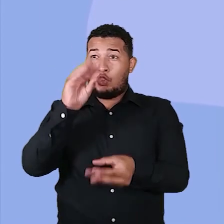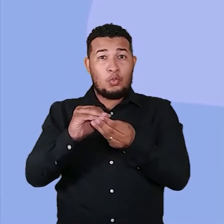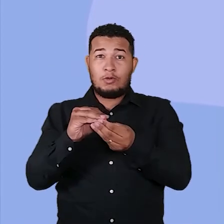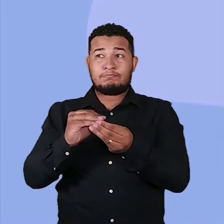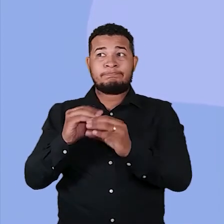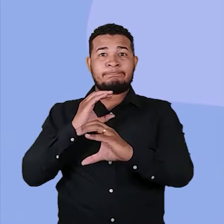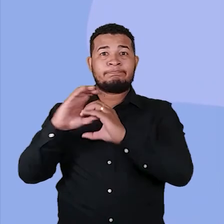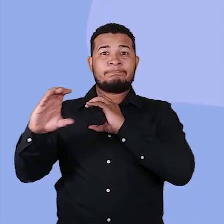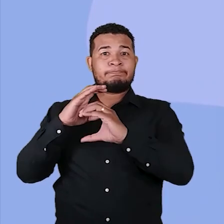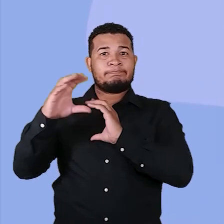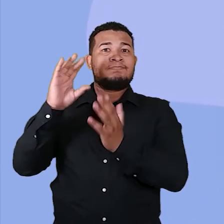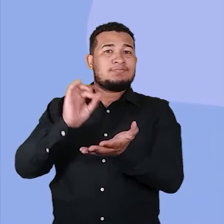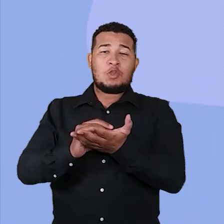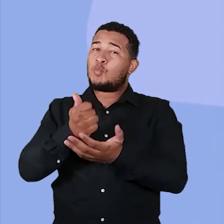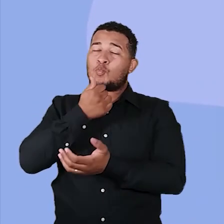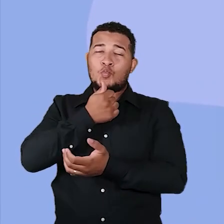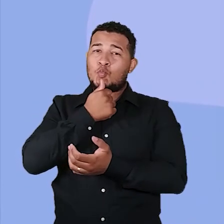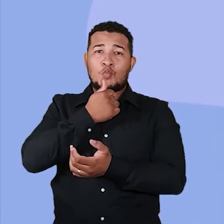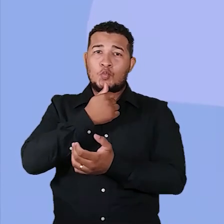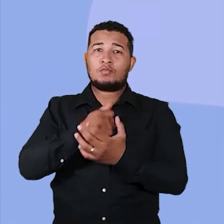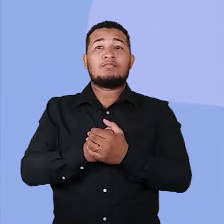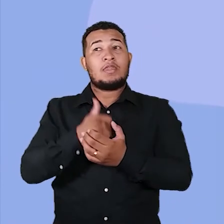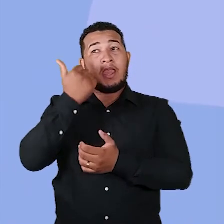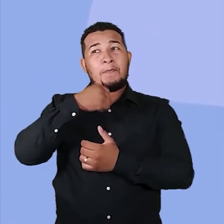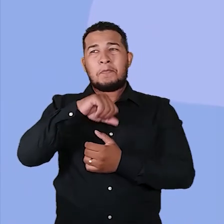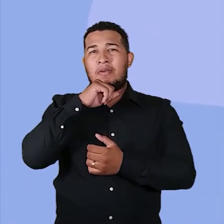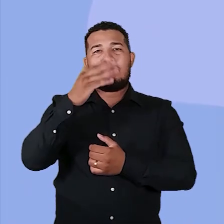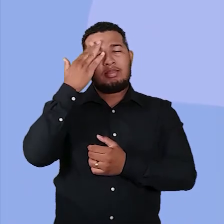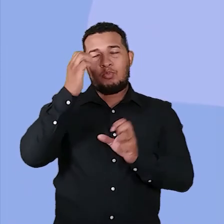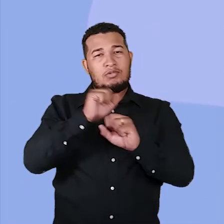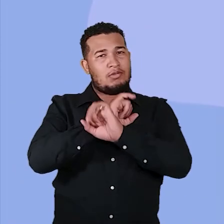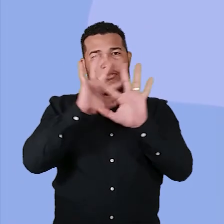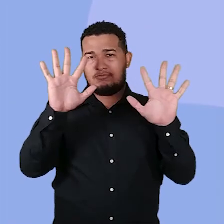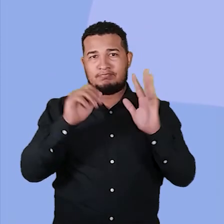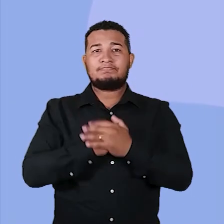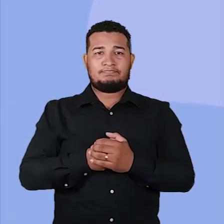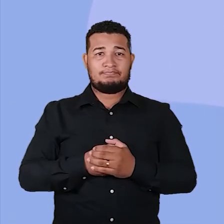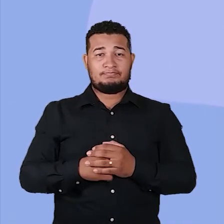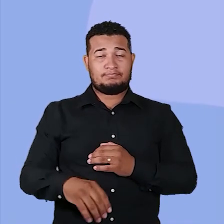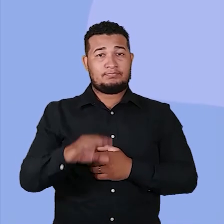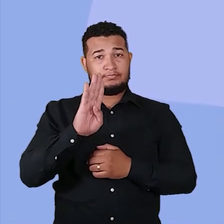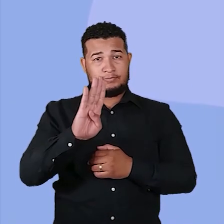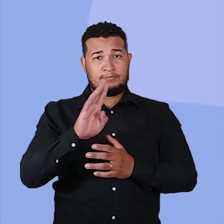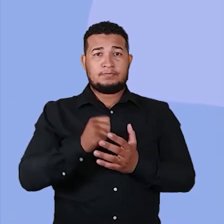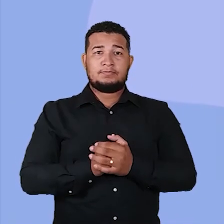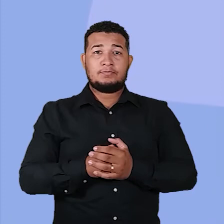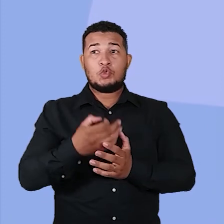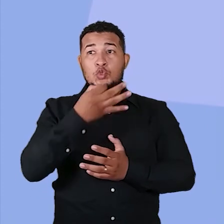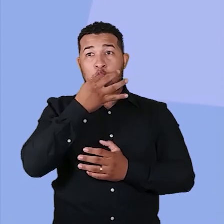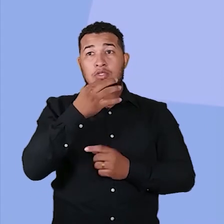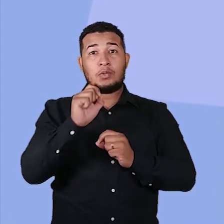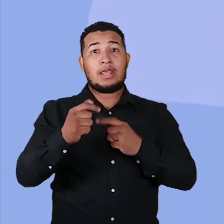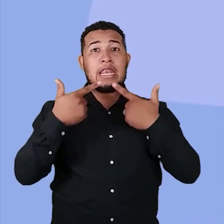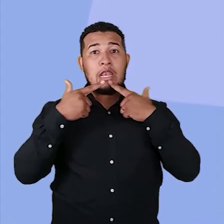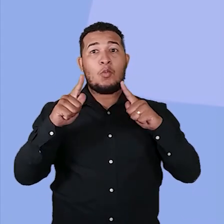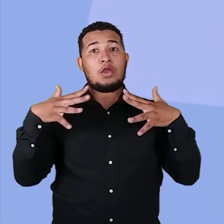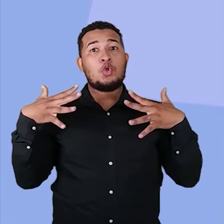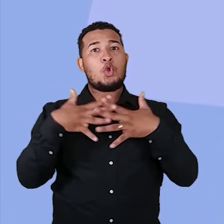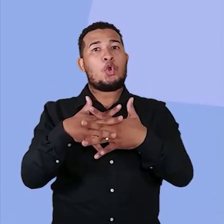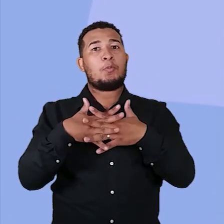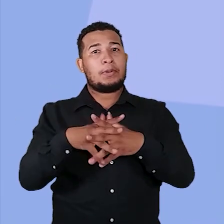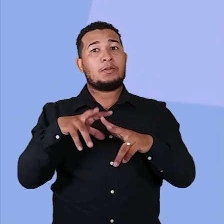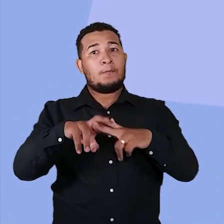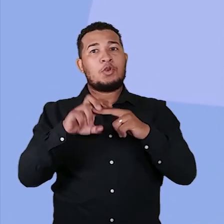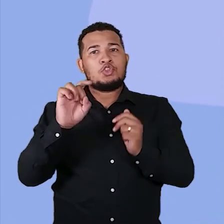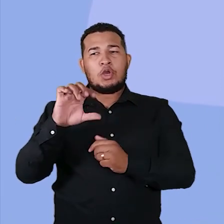não tiveram uma compreensão ali do que o Calvin estava falando. A mãe não teve essa compreensão. Letra B, sugere que a linguagem é complexa